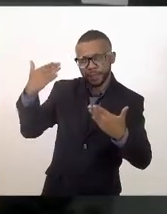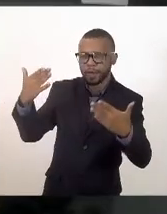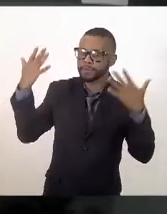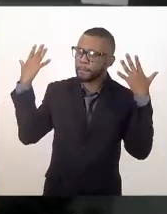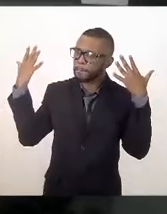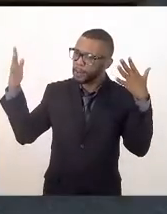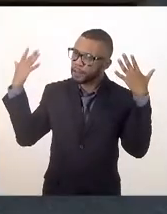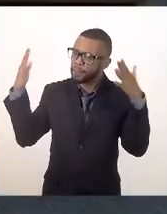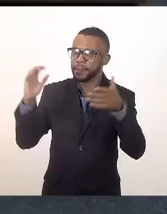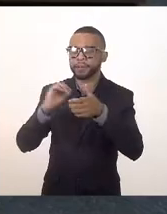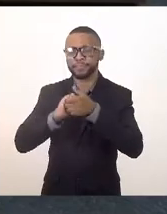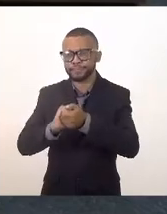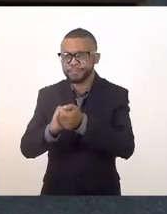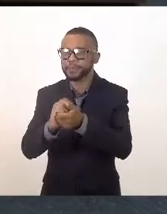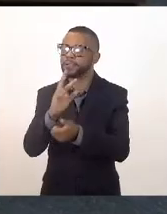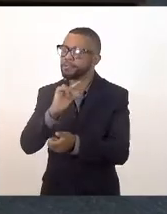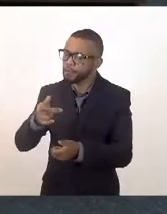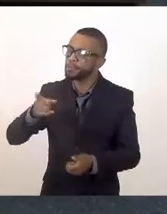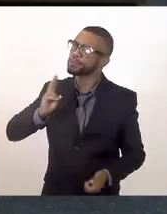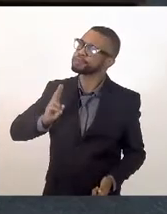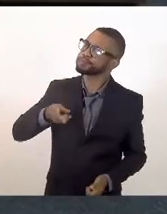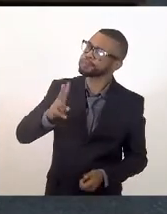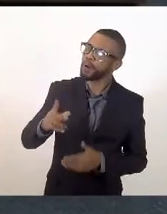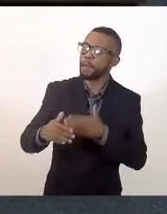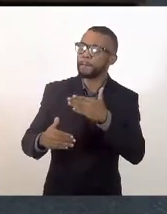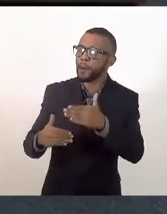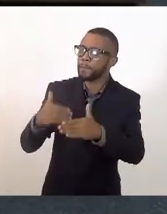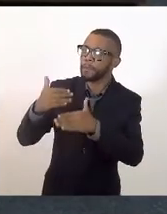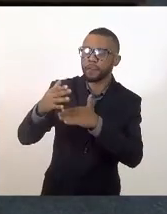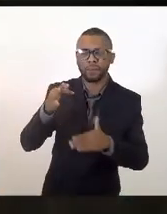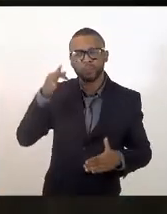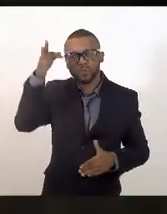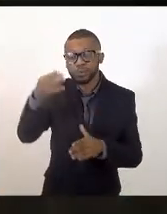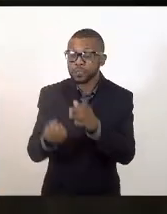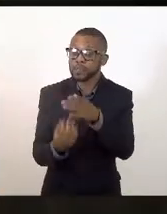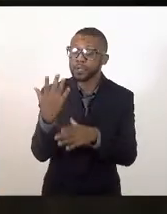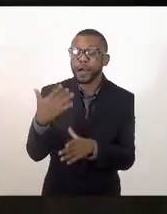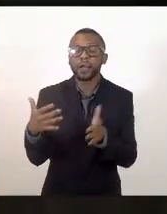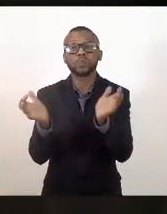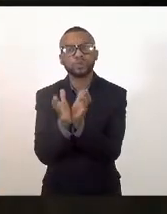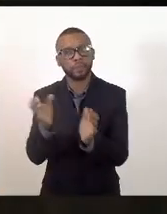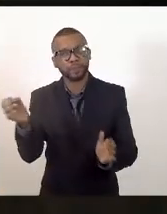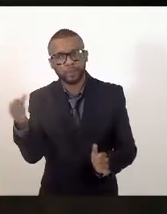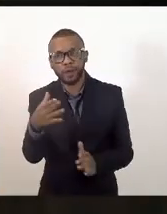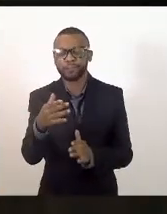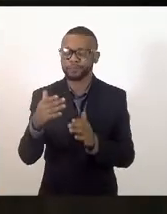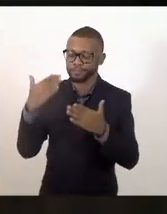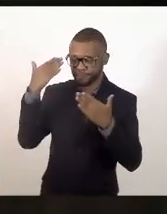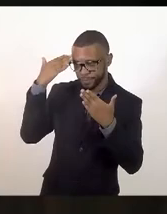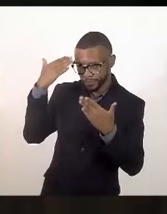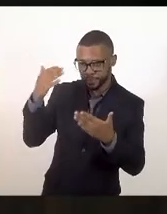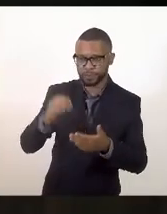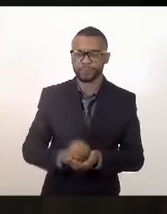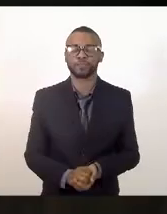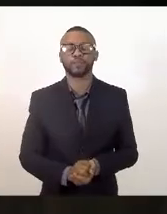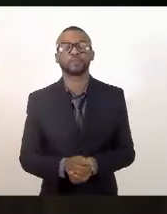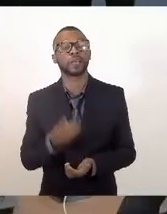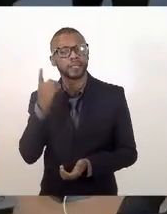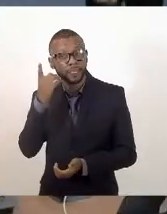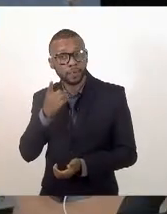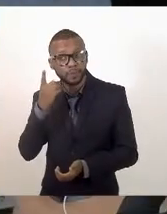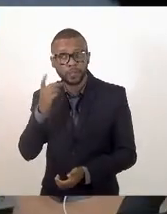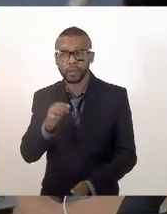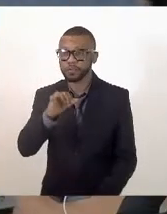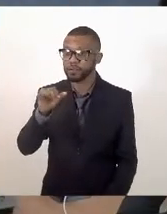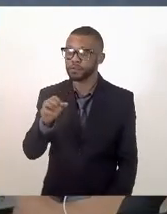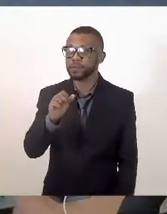meninos, e vamos seguir com outras turmas. Obrigada, parabéns, presidente. Adriana. Pela ordem, deputado Jalmir Júnior.